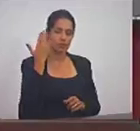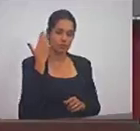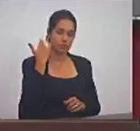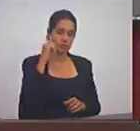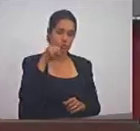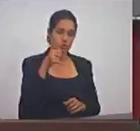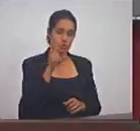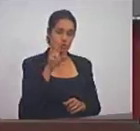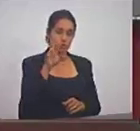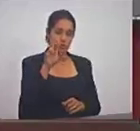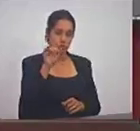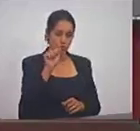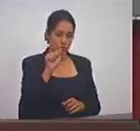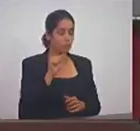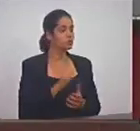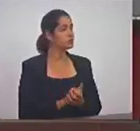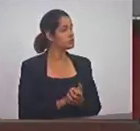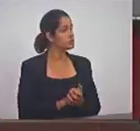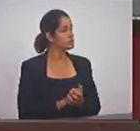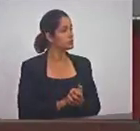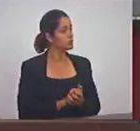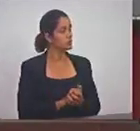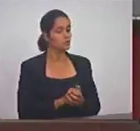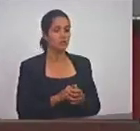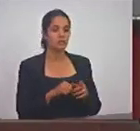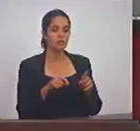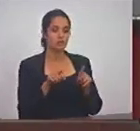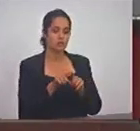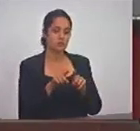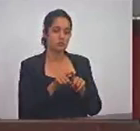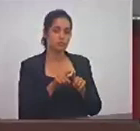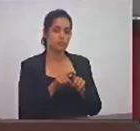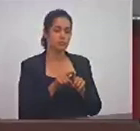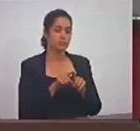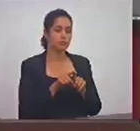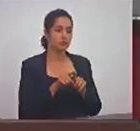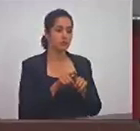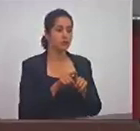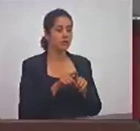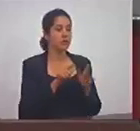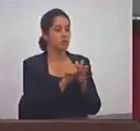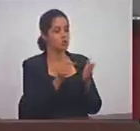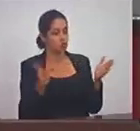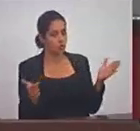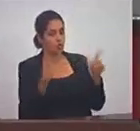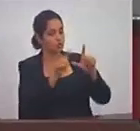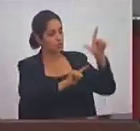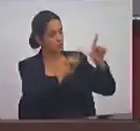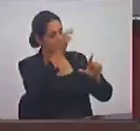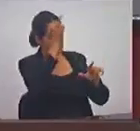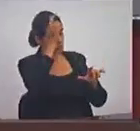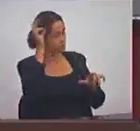público presente, também no nome do Wellington e da Eliana, do Tadeu, toda a imprensa falada, escrita, TV